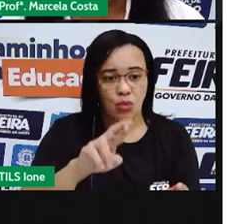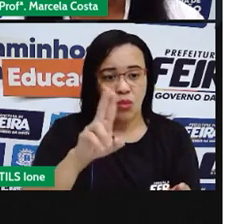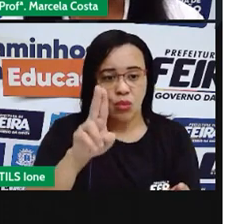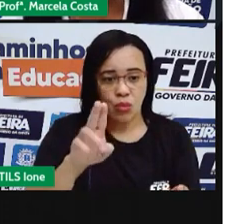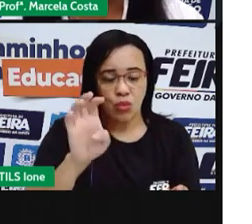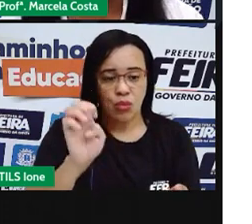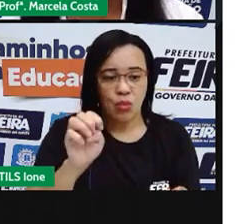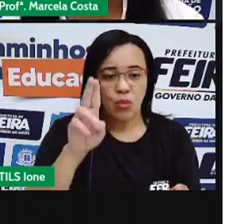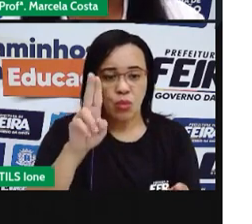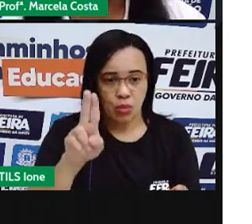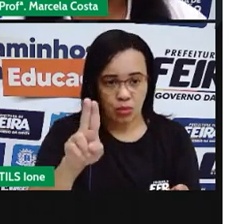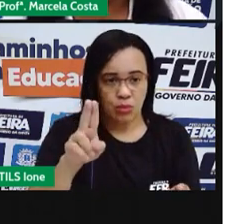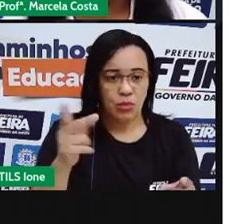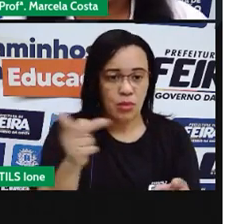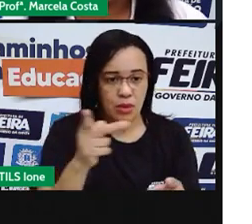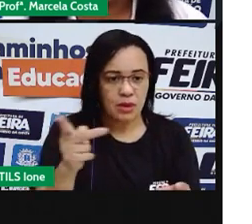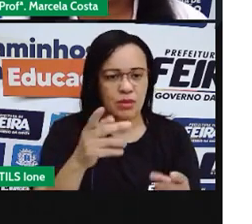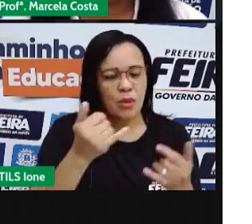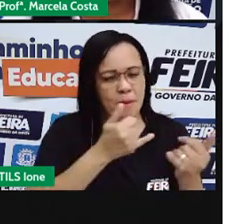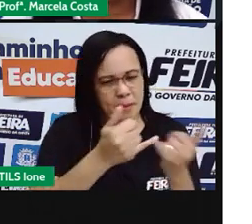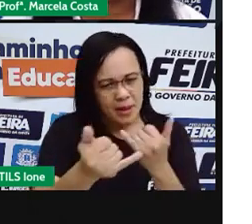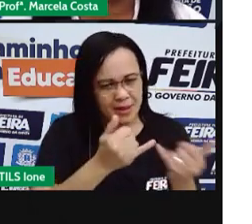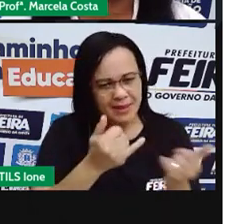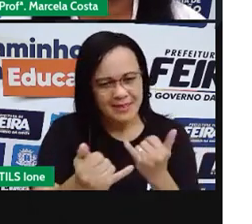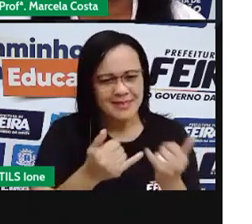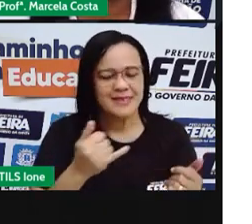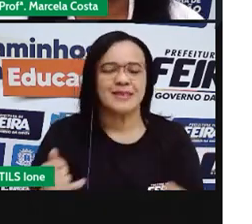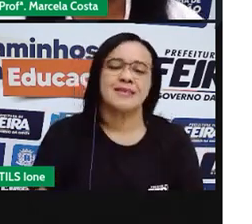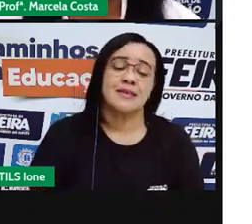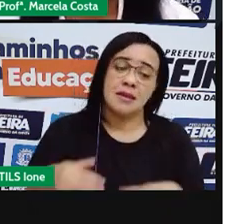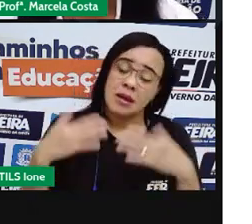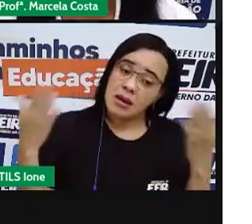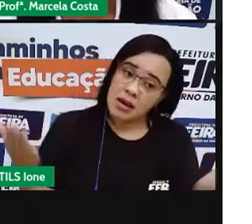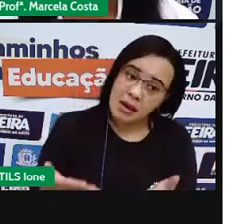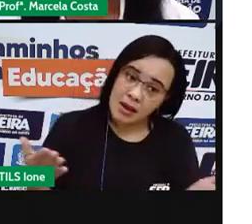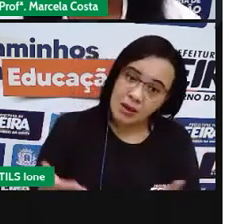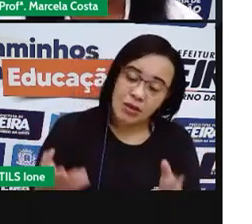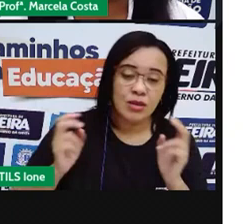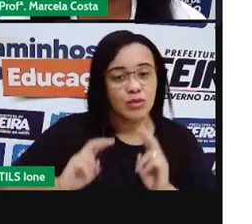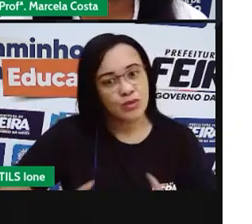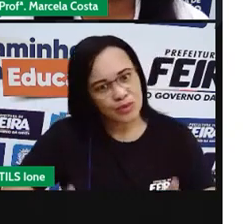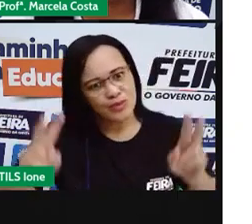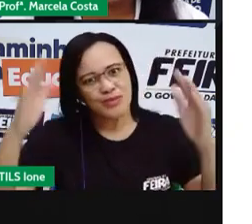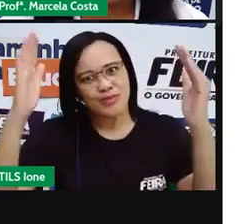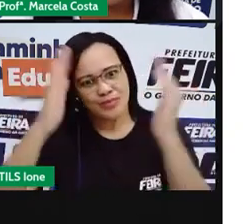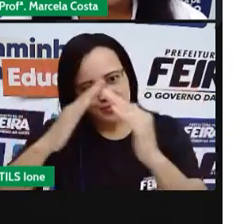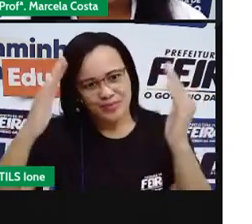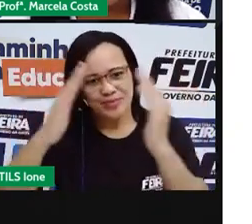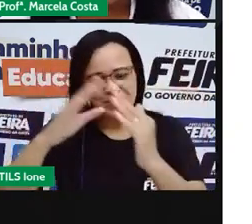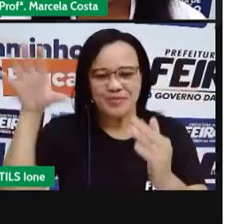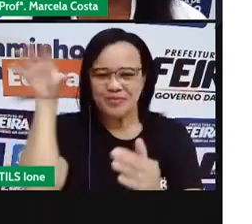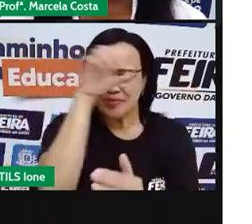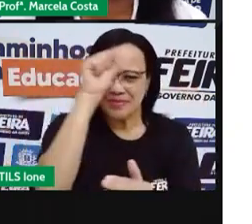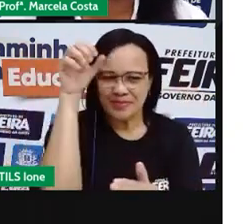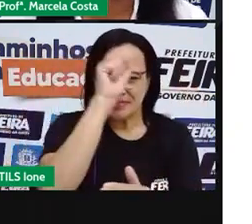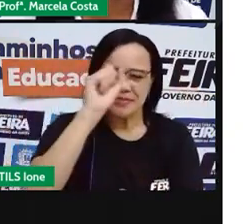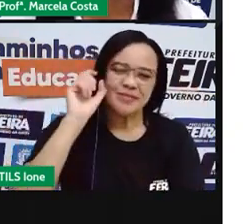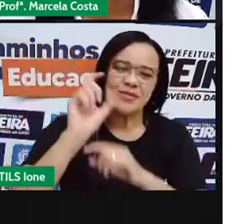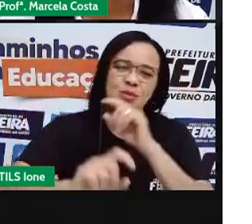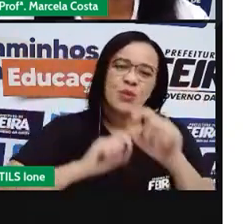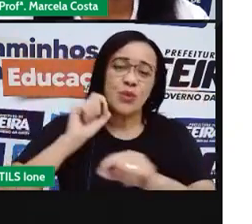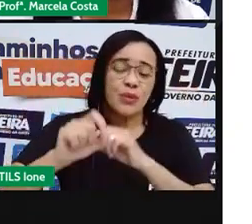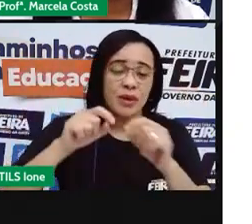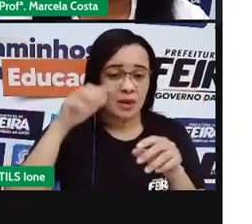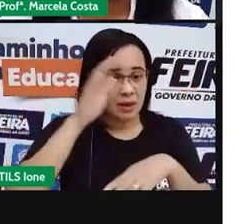Agora, pensando, para que você continue aprendendo a entrada, eu vou pedir para você fazer o desenho dos